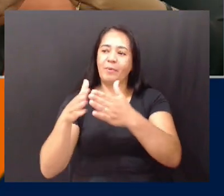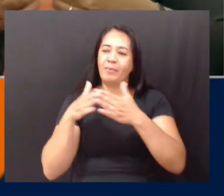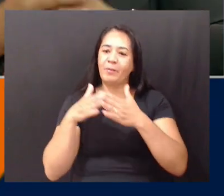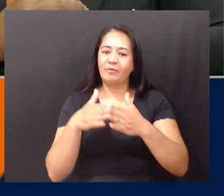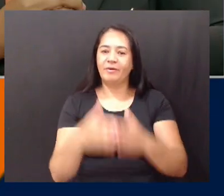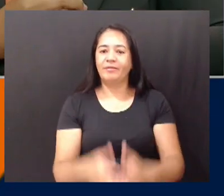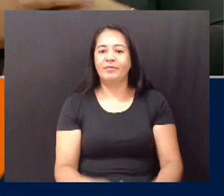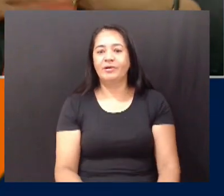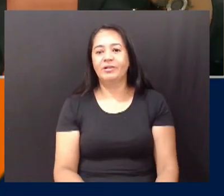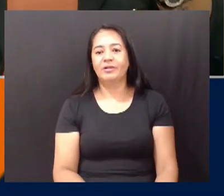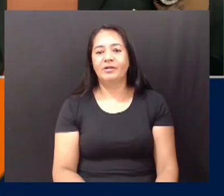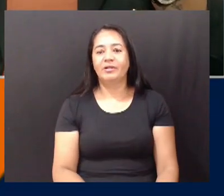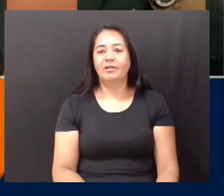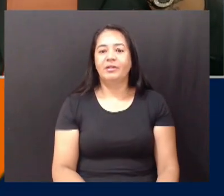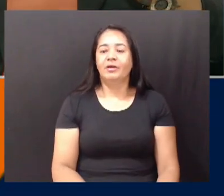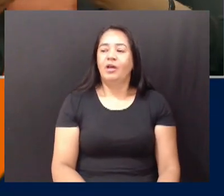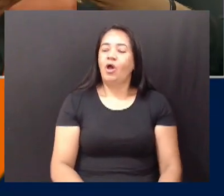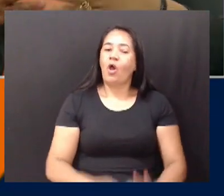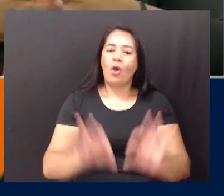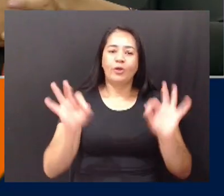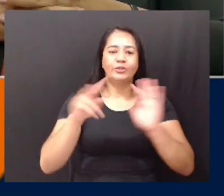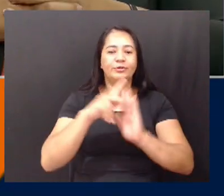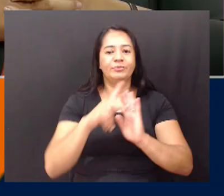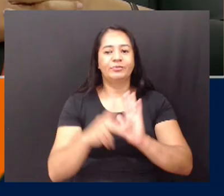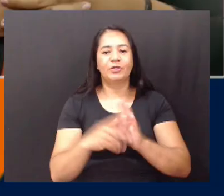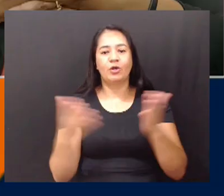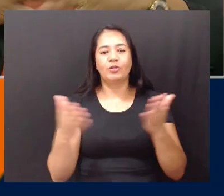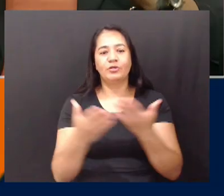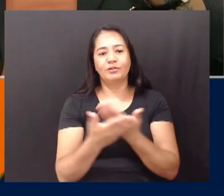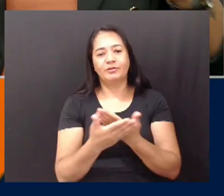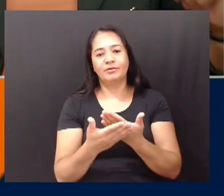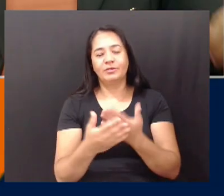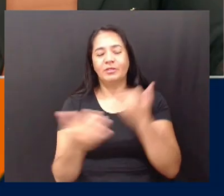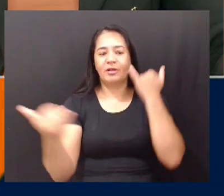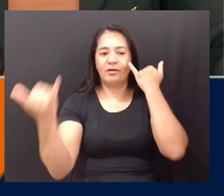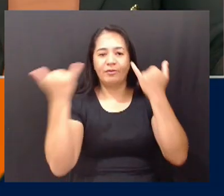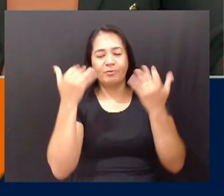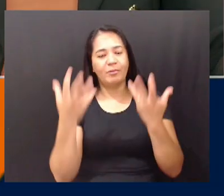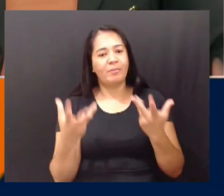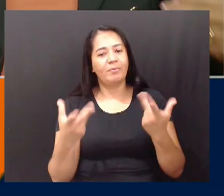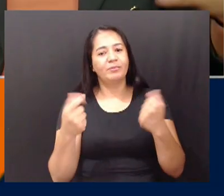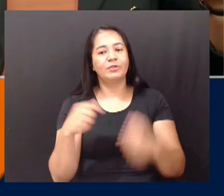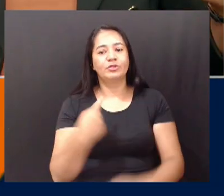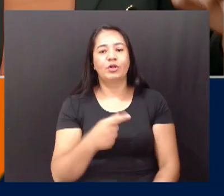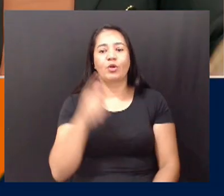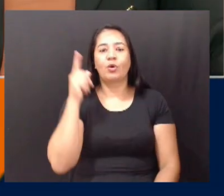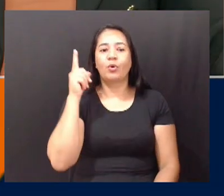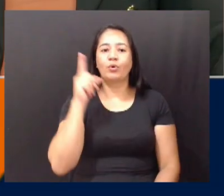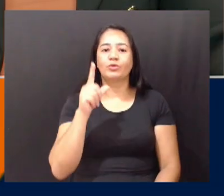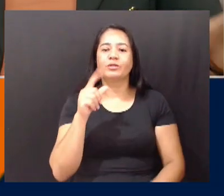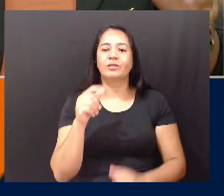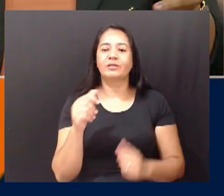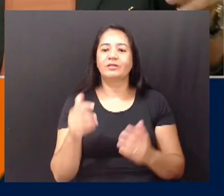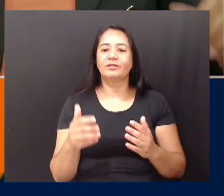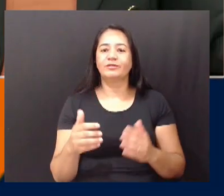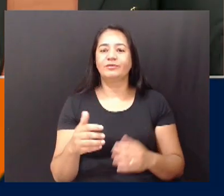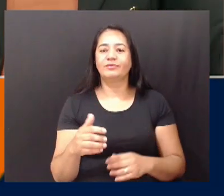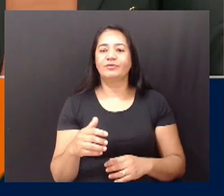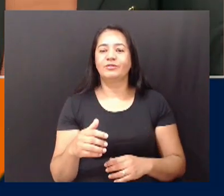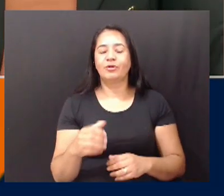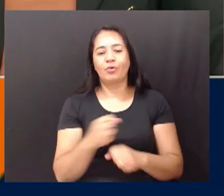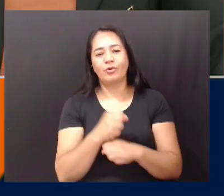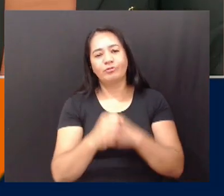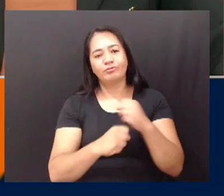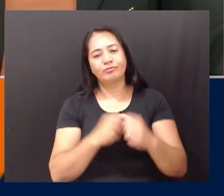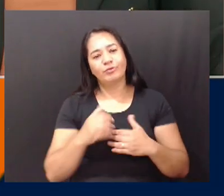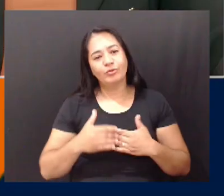Super 10 programa de hoje, vocês trouxeram muita informação e que a gente pode levar aí durante todo esse ano para ver se a gente consegue